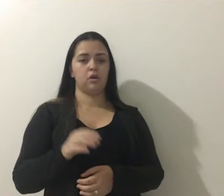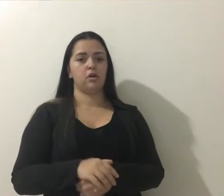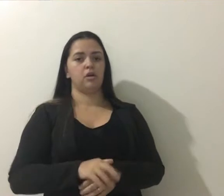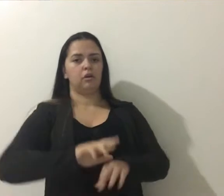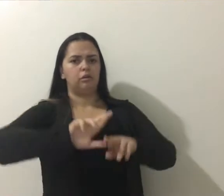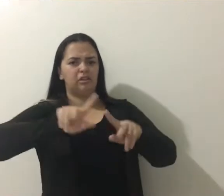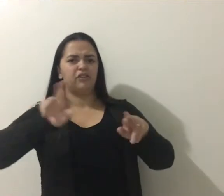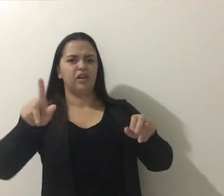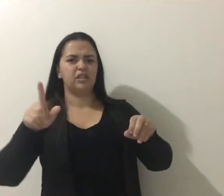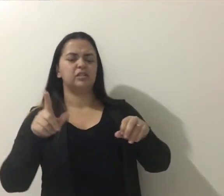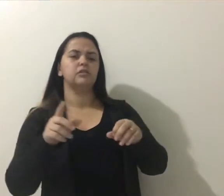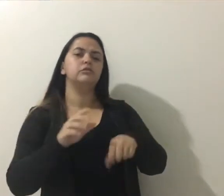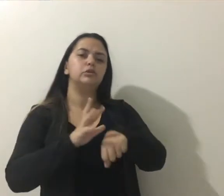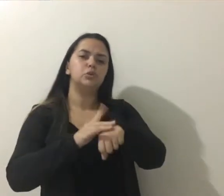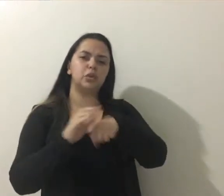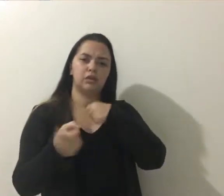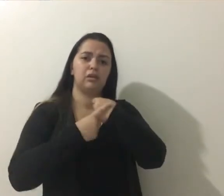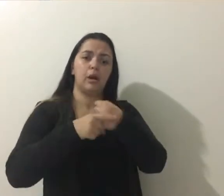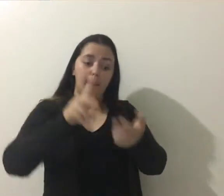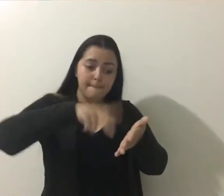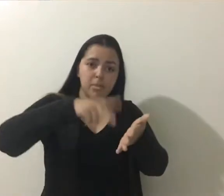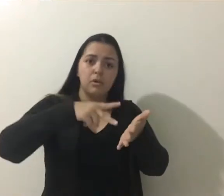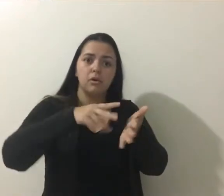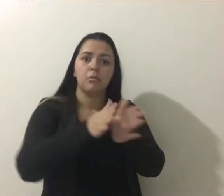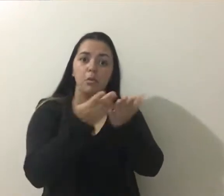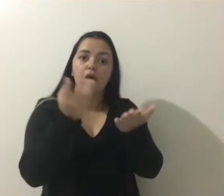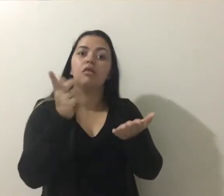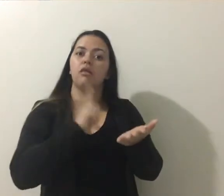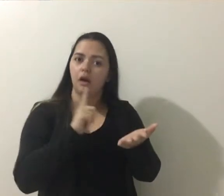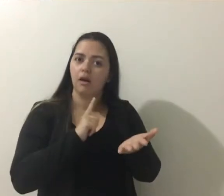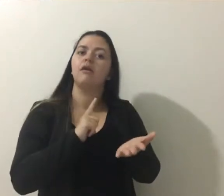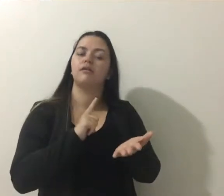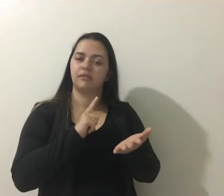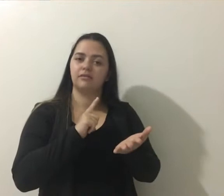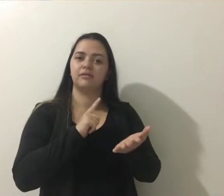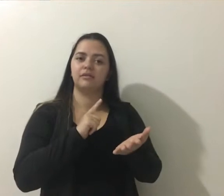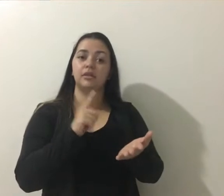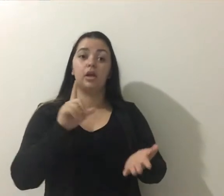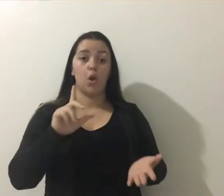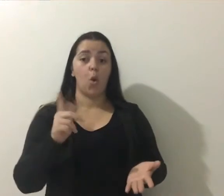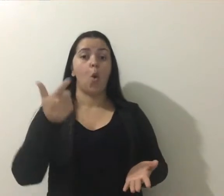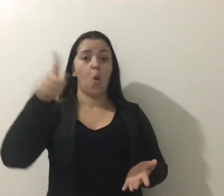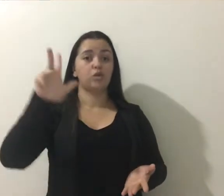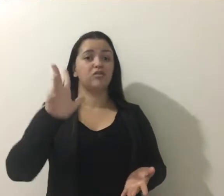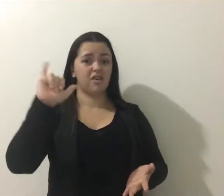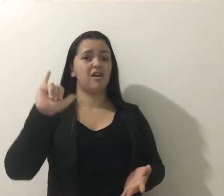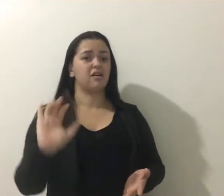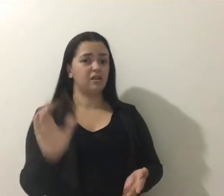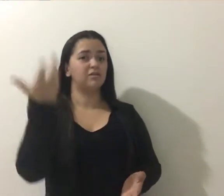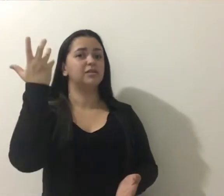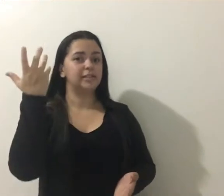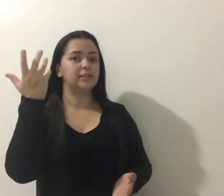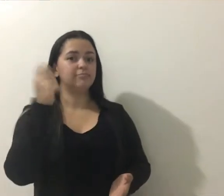uma situação que a Bíblia relata. E tem outras situações piores que a Bíblia relata ainda. Então, mas nós